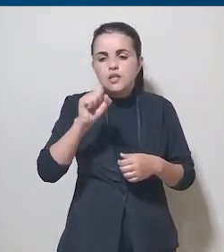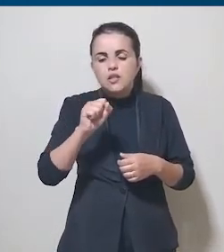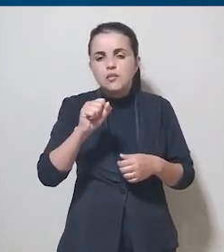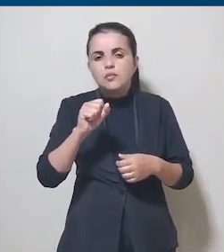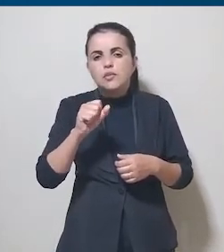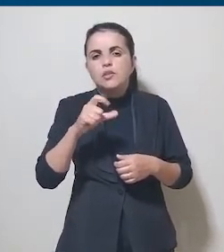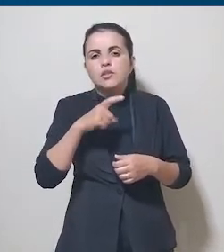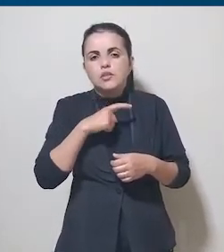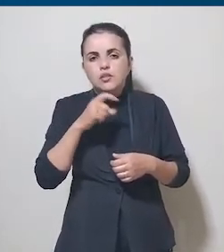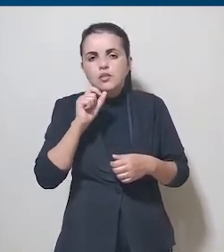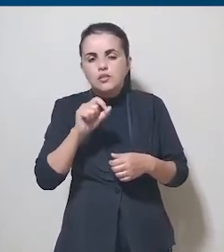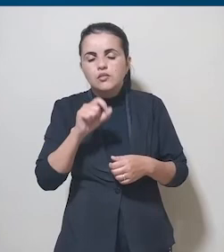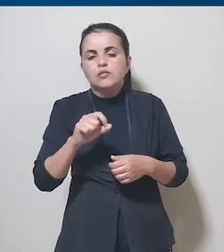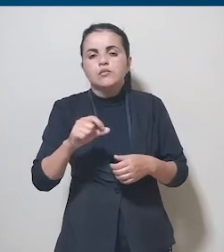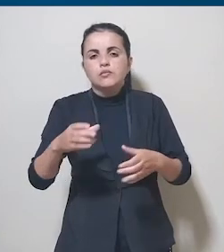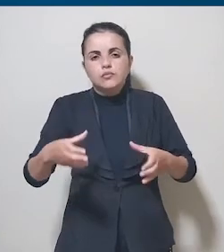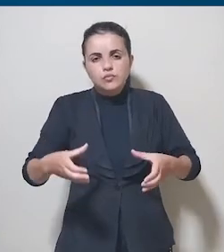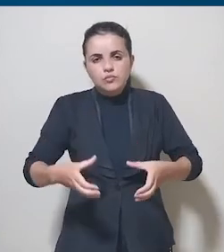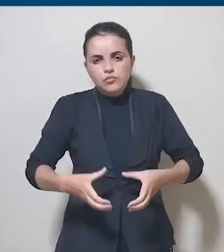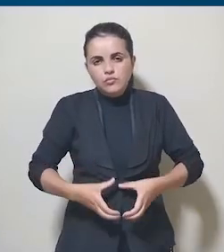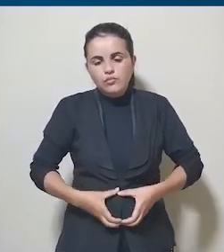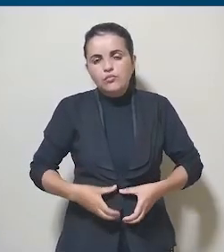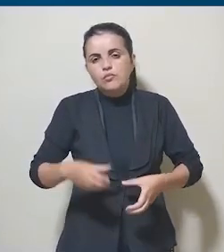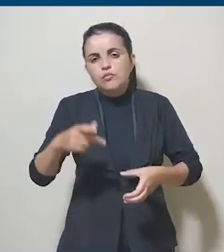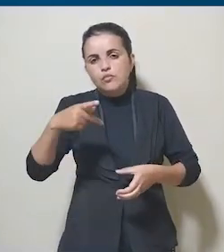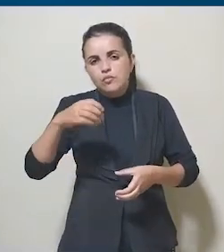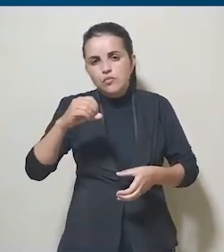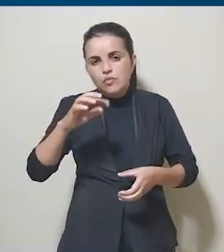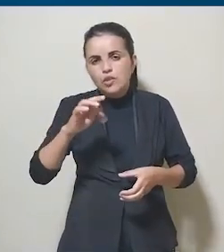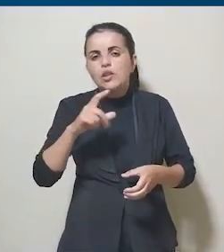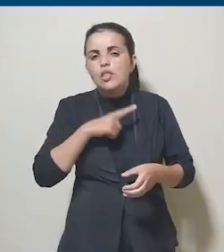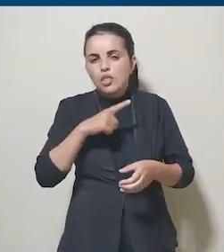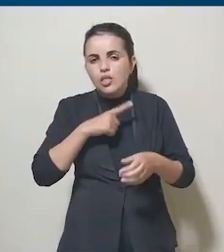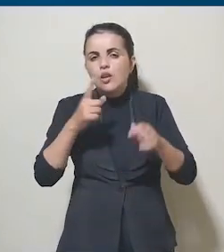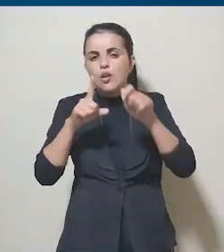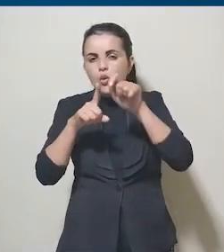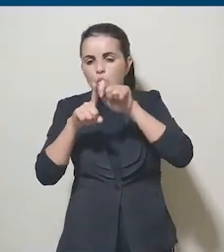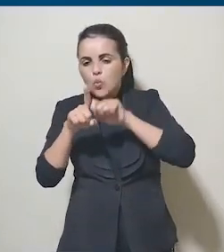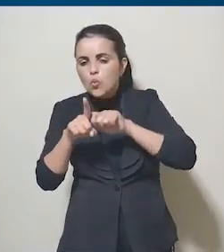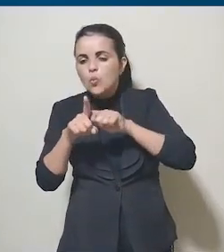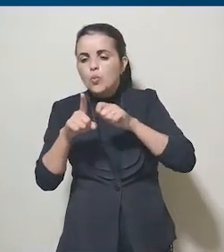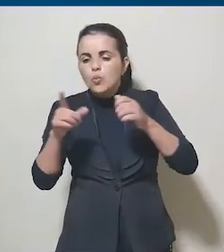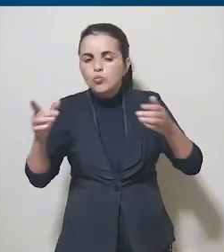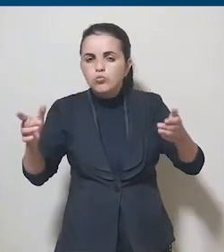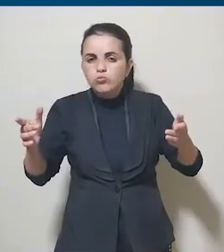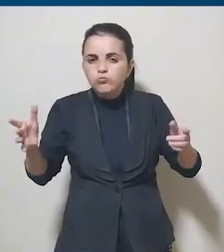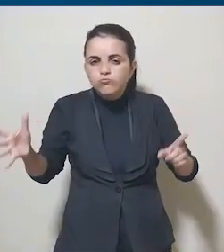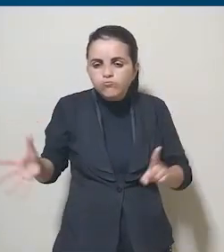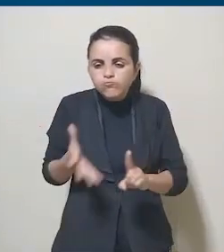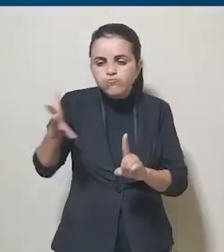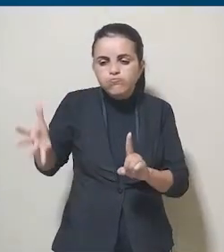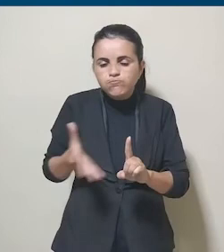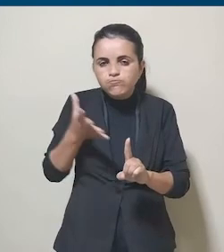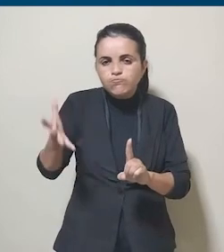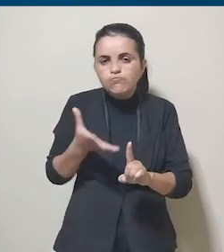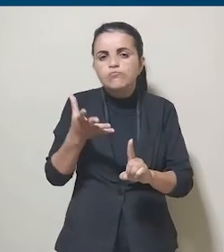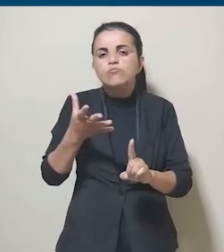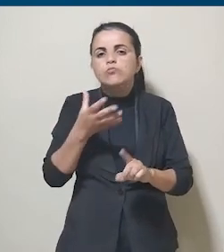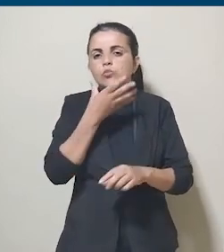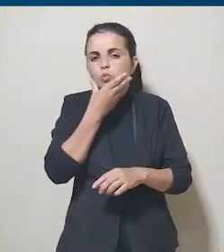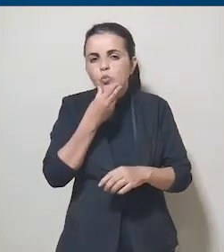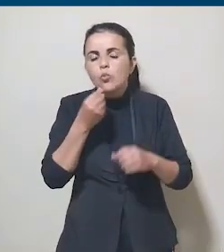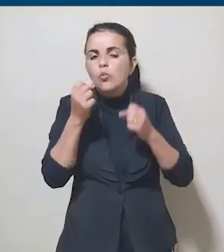da próstata que acontece, que existe um mês, no caso, que tem toda essa campanha para que os homens eles possam